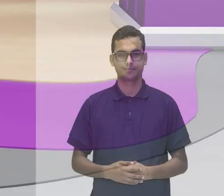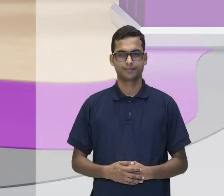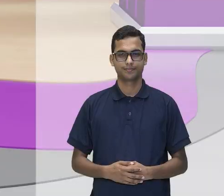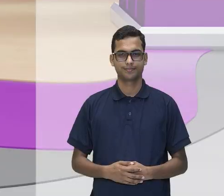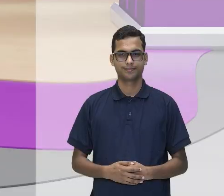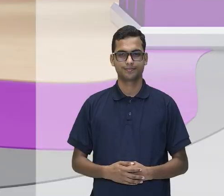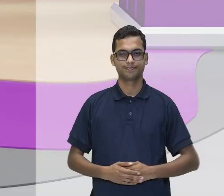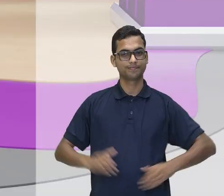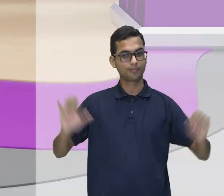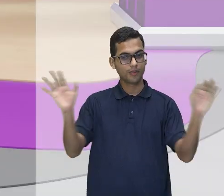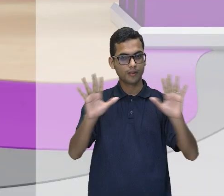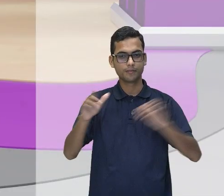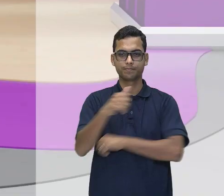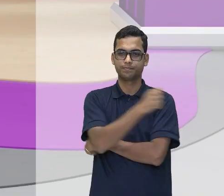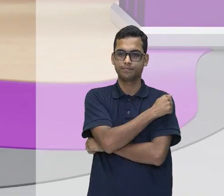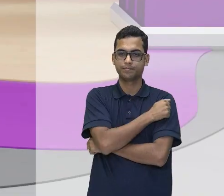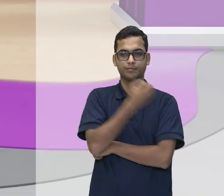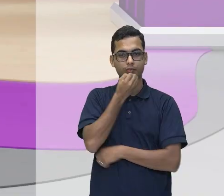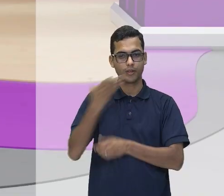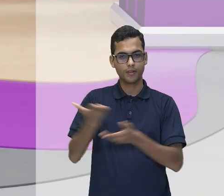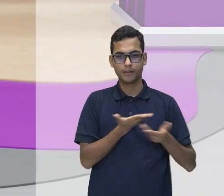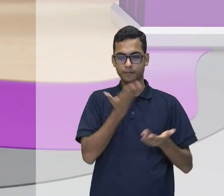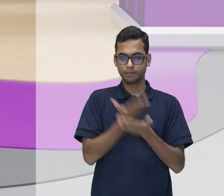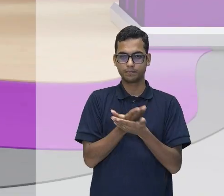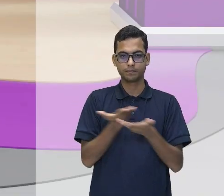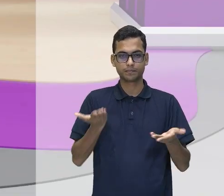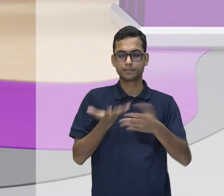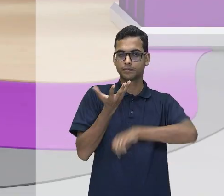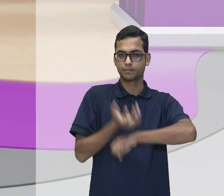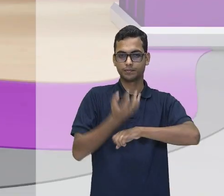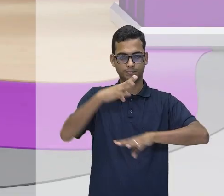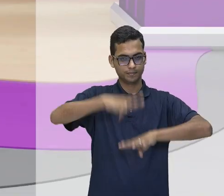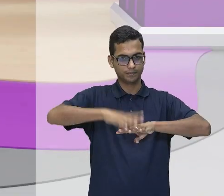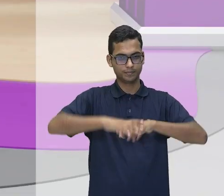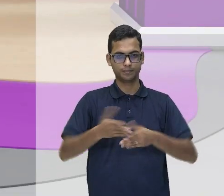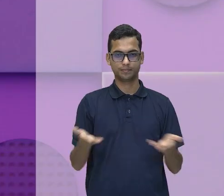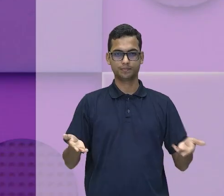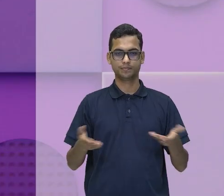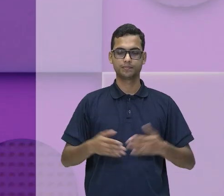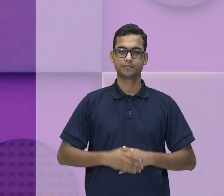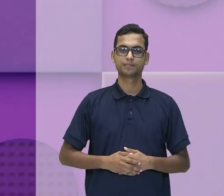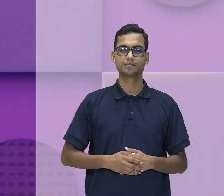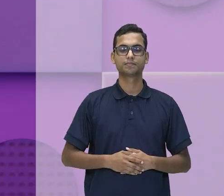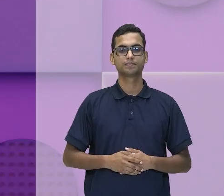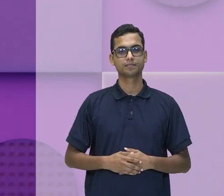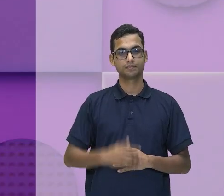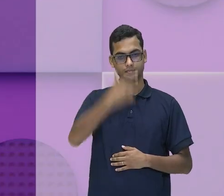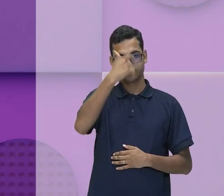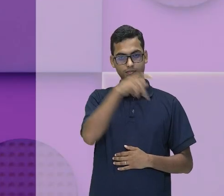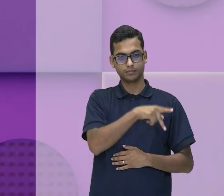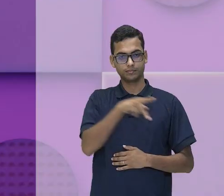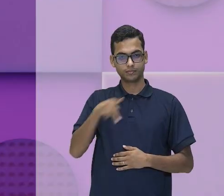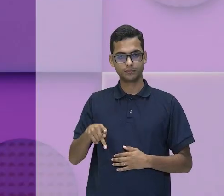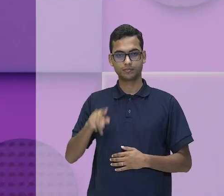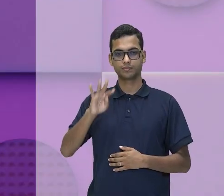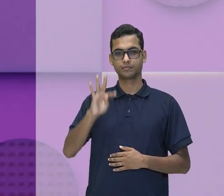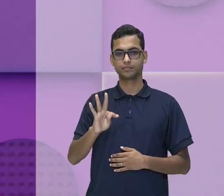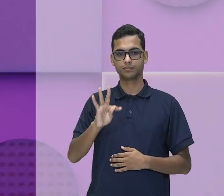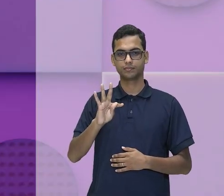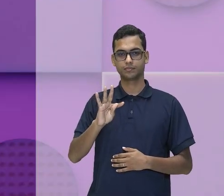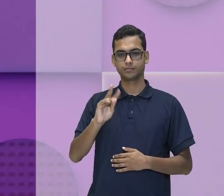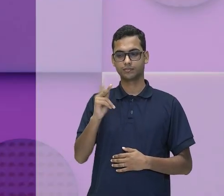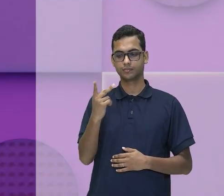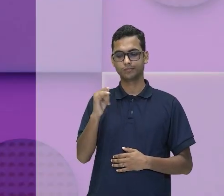Olá pessoal, sejam bem-vindos a mais uma aula de matemática. Sou o professor Thiago Silva, professor